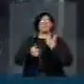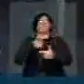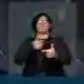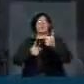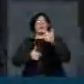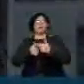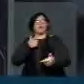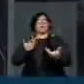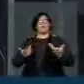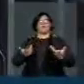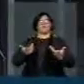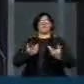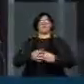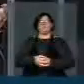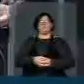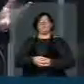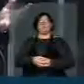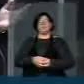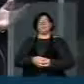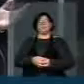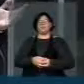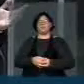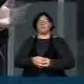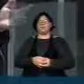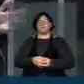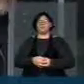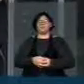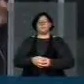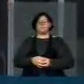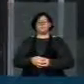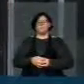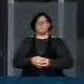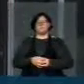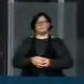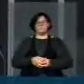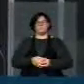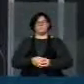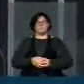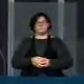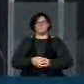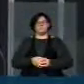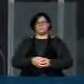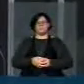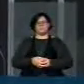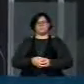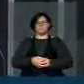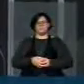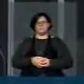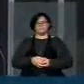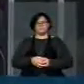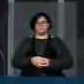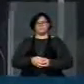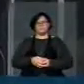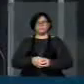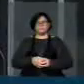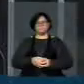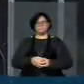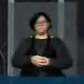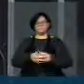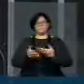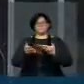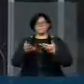função assegurar uma ordem que de resto no Brasil é historicamente injusta. Eu ouvi aqui